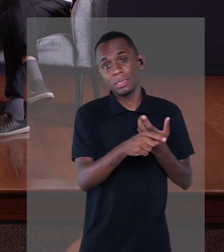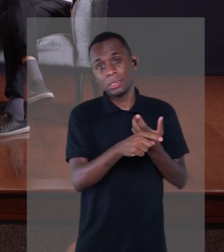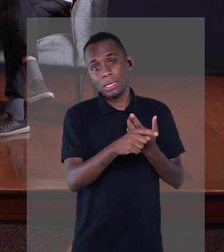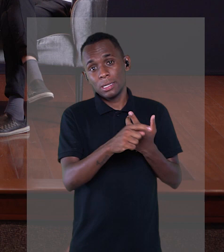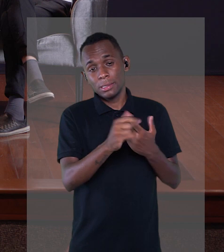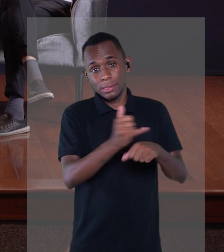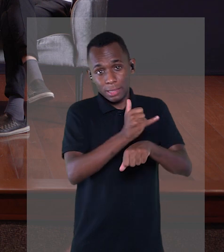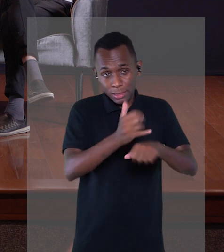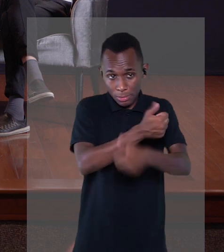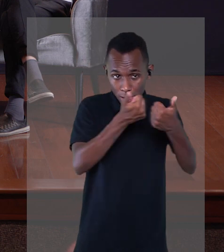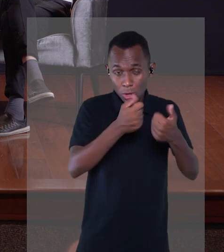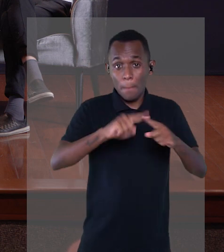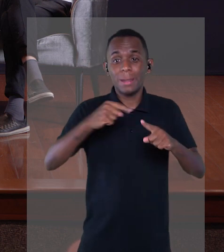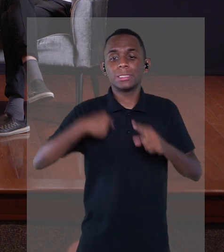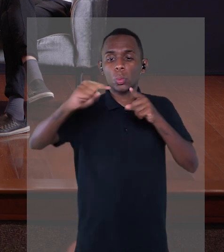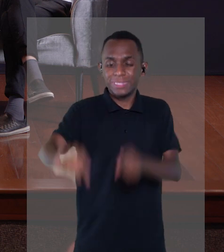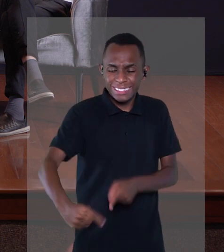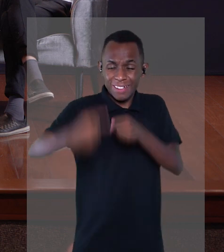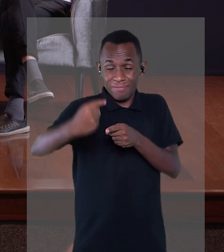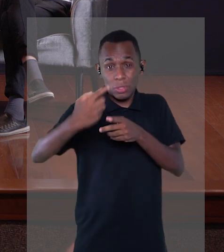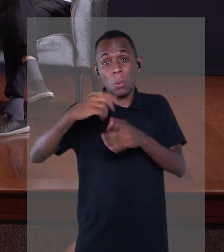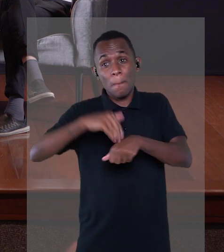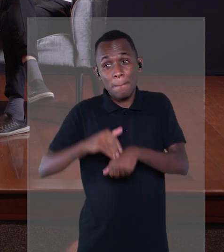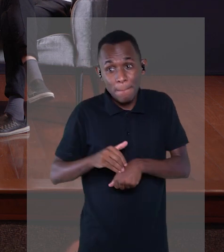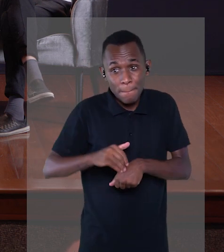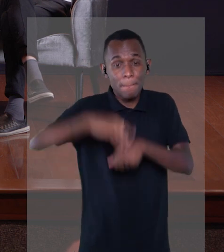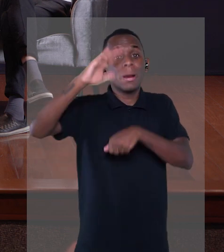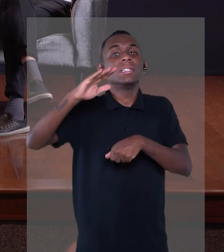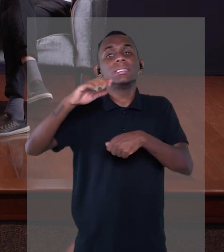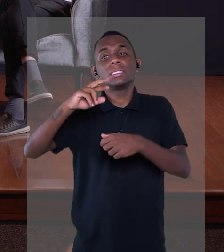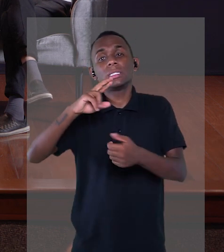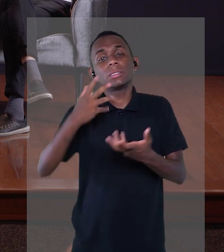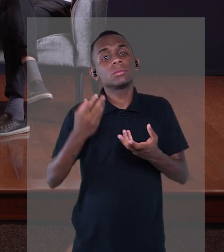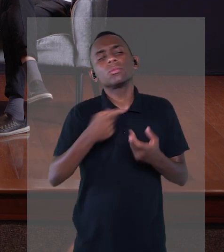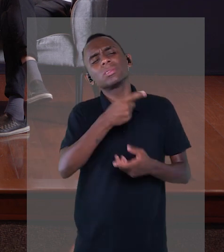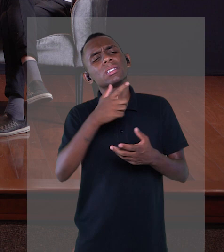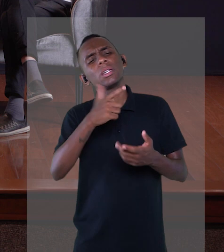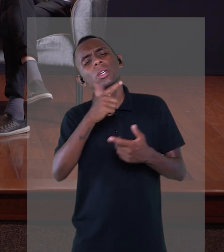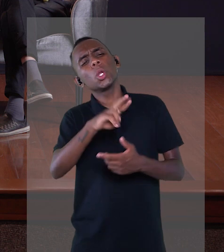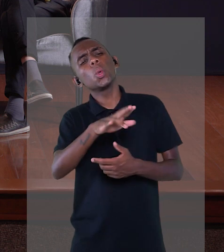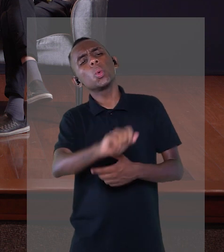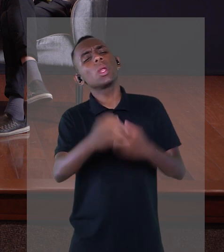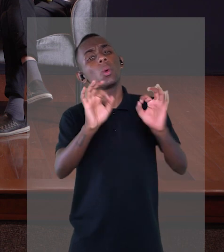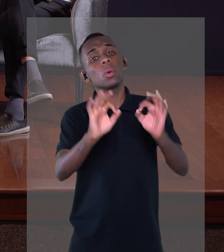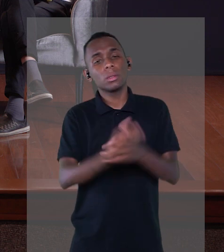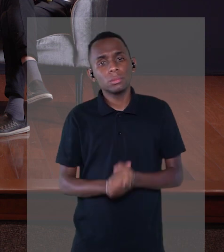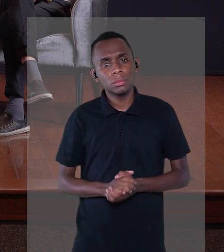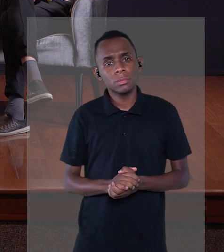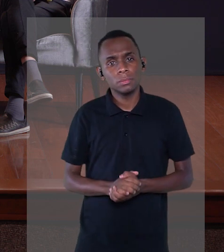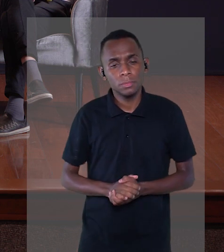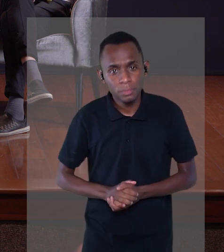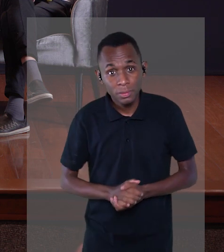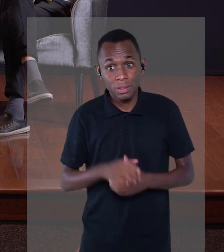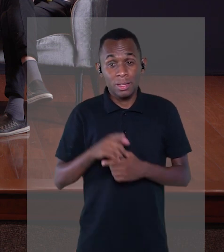me sinto mais desafiado quando eu tenho que trabalhar nos limites de uma música que já está pronta. O que você acha, Lula? E é engraçado porque ele é louco. Ele faz